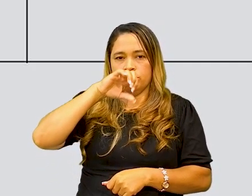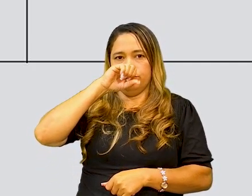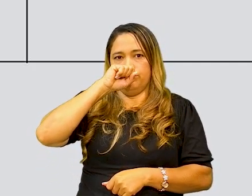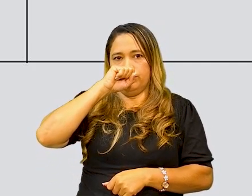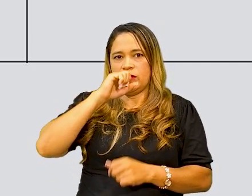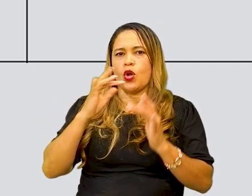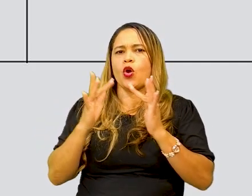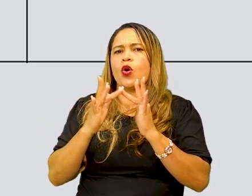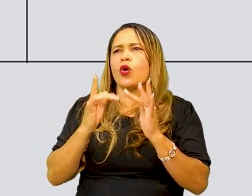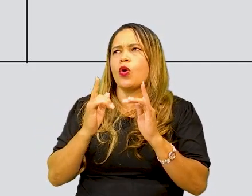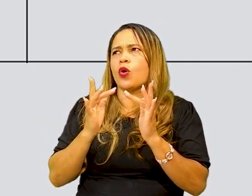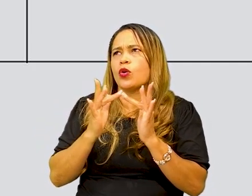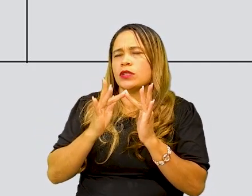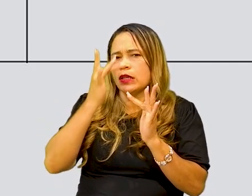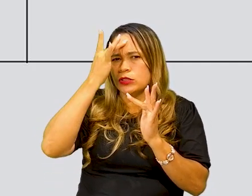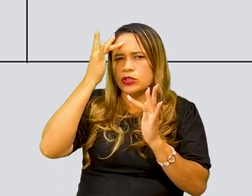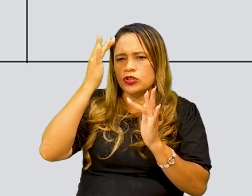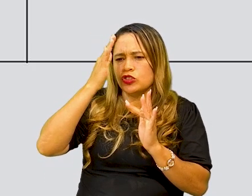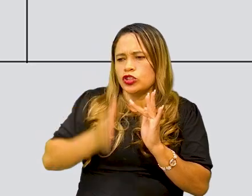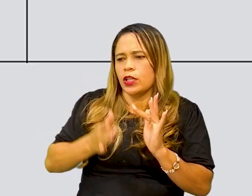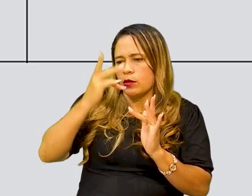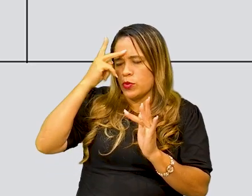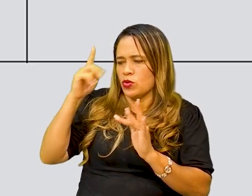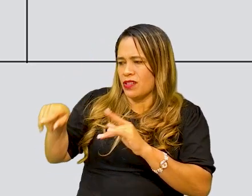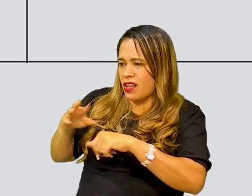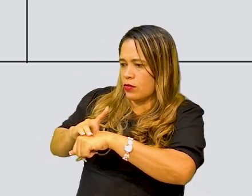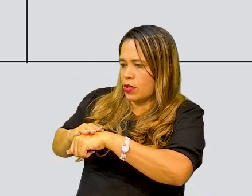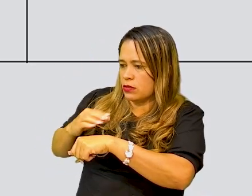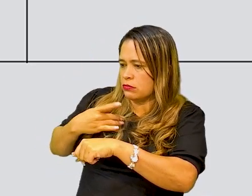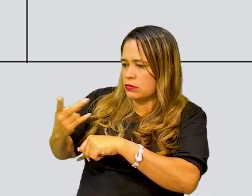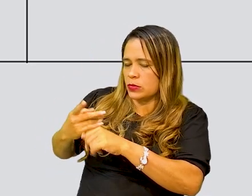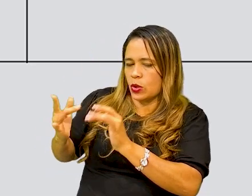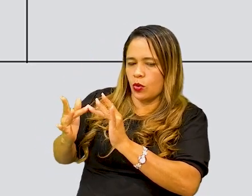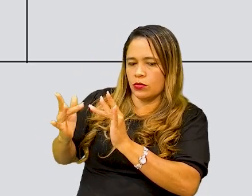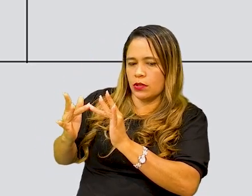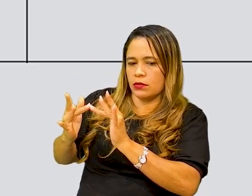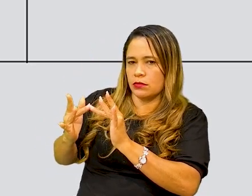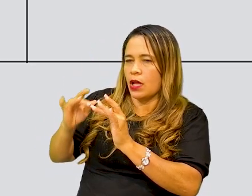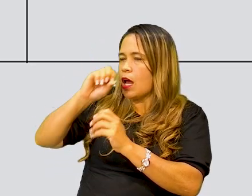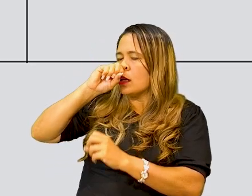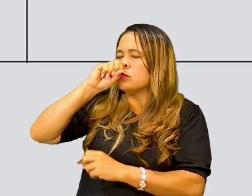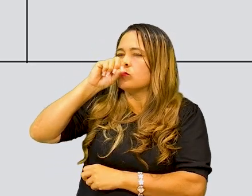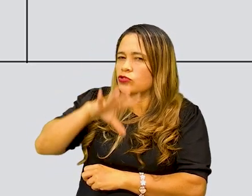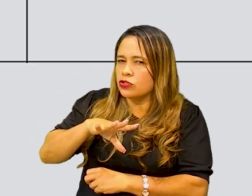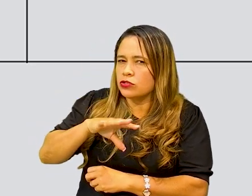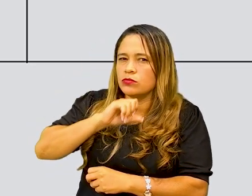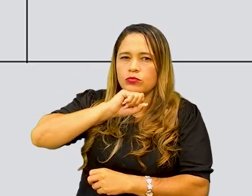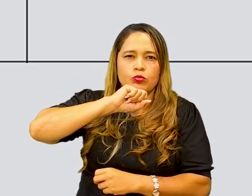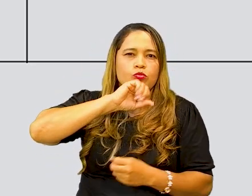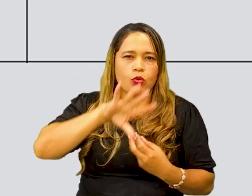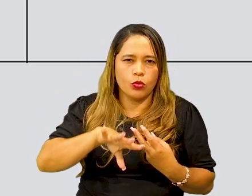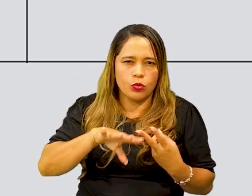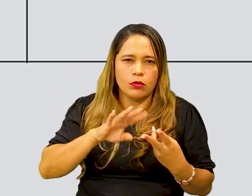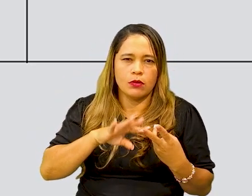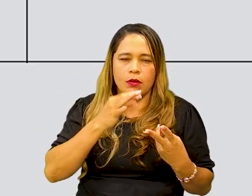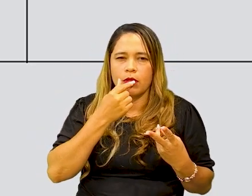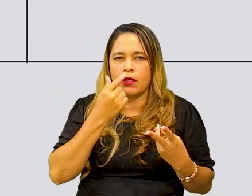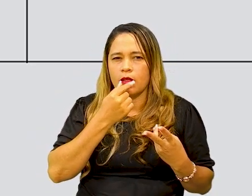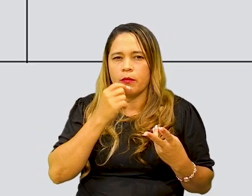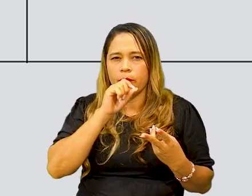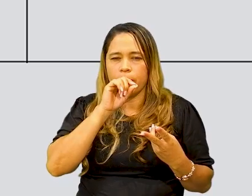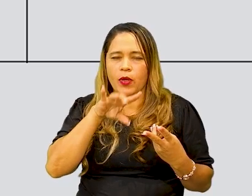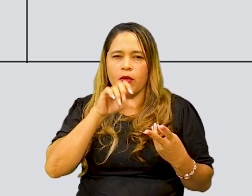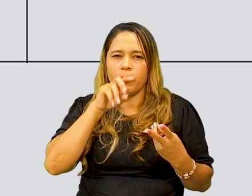contato direto com pessoas contaminadas. O que seria esse vias aéreas aqui? Espirro, tosse, gotículas de saliva que a